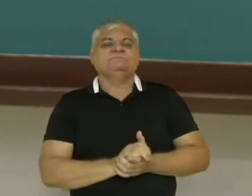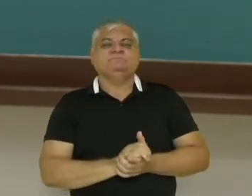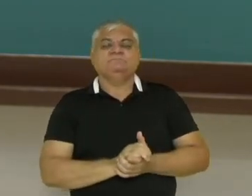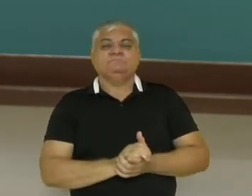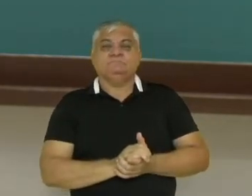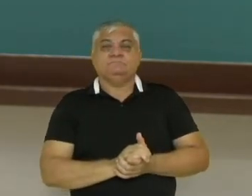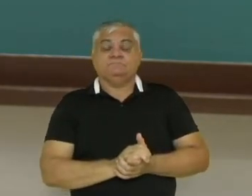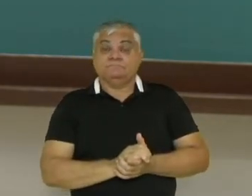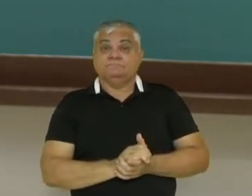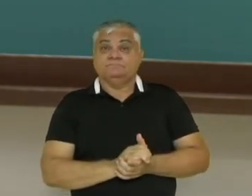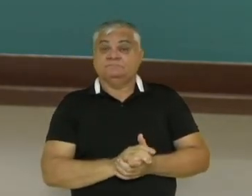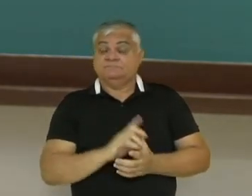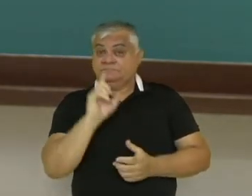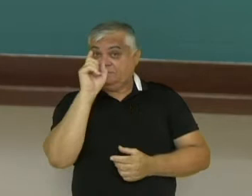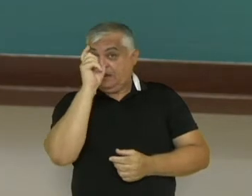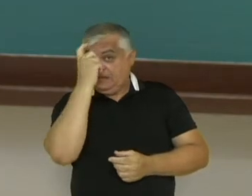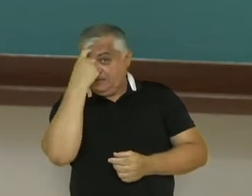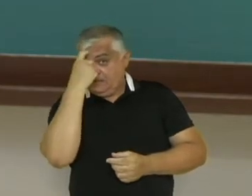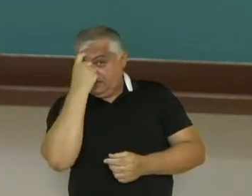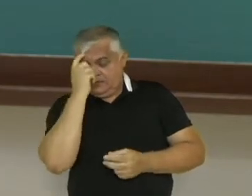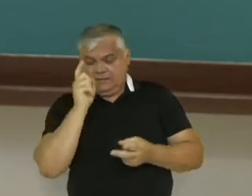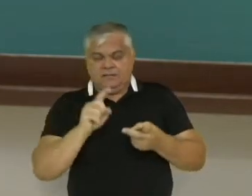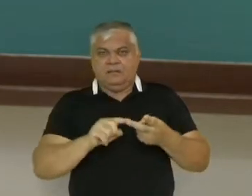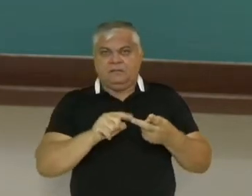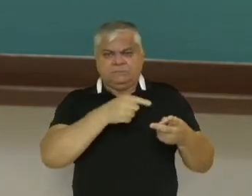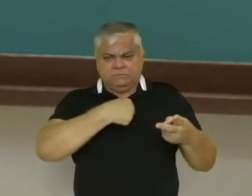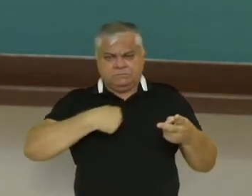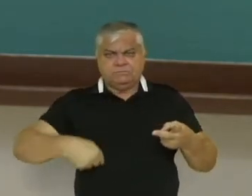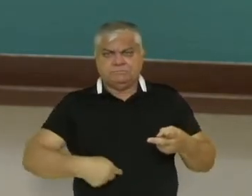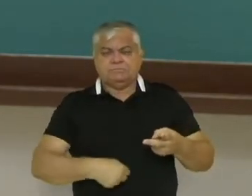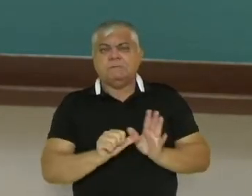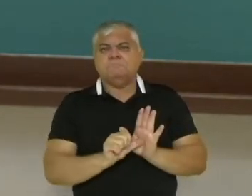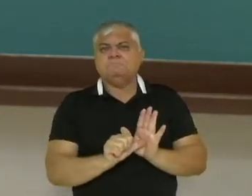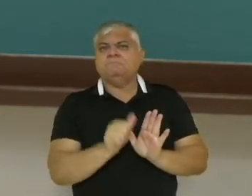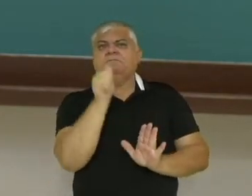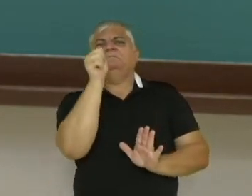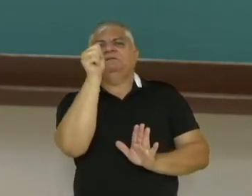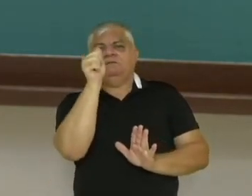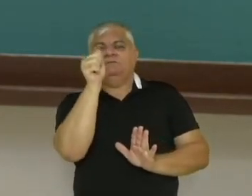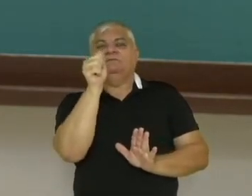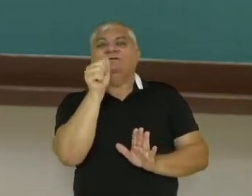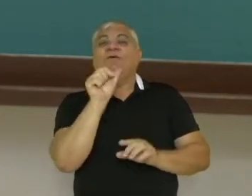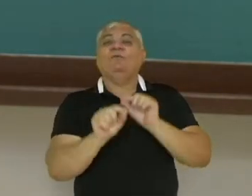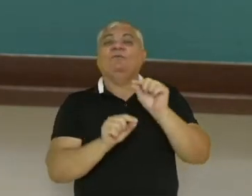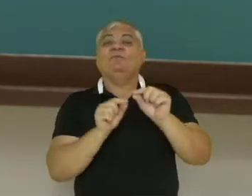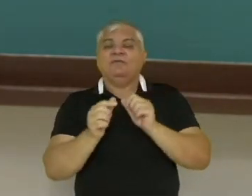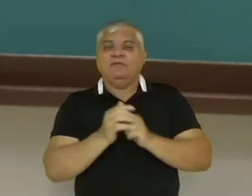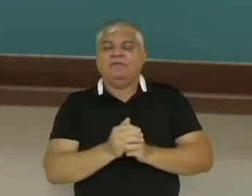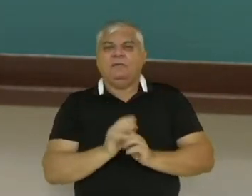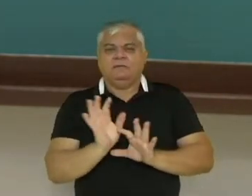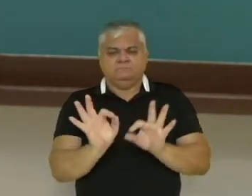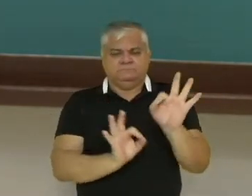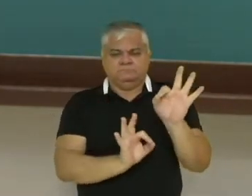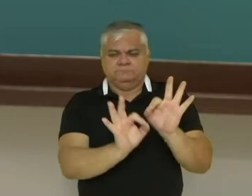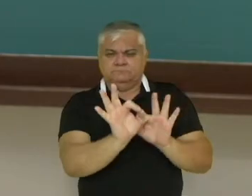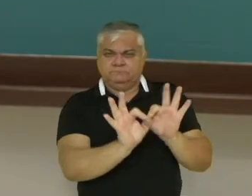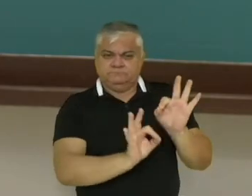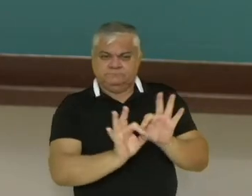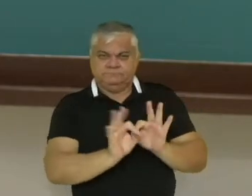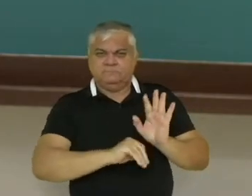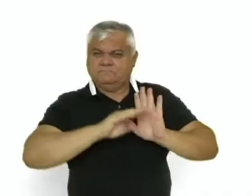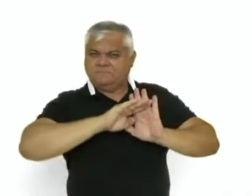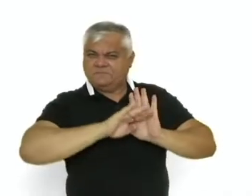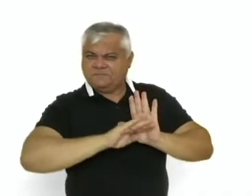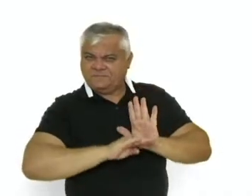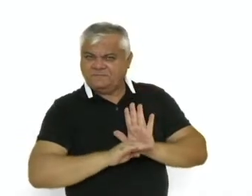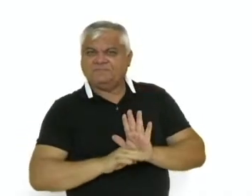Na Índia e na China surgiram os primeiros indícios de forma organizada de combate. Então lá